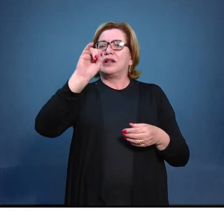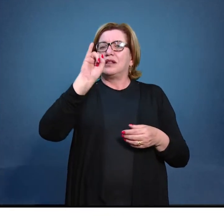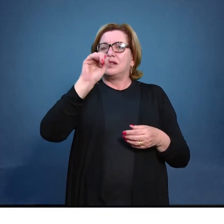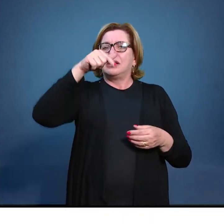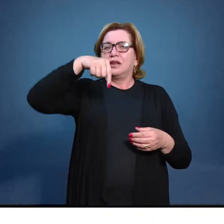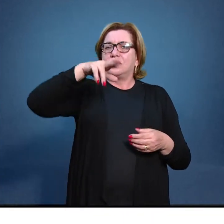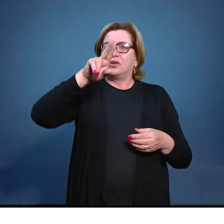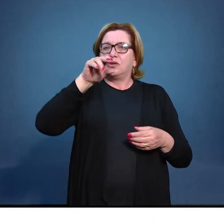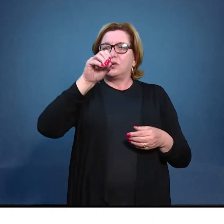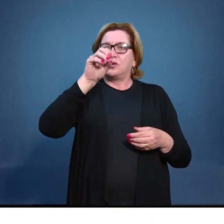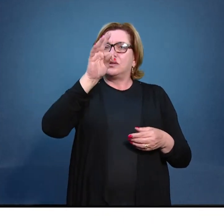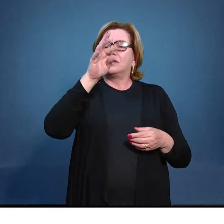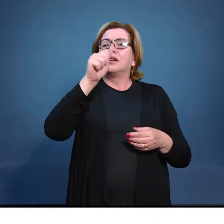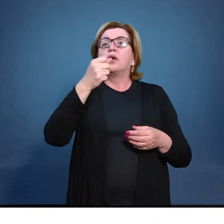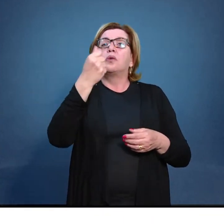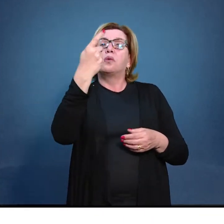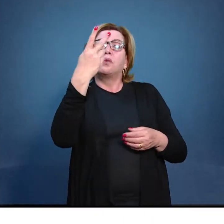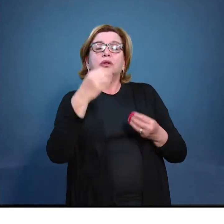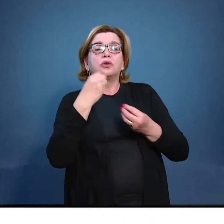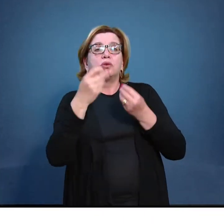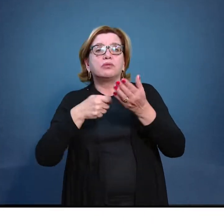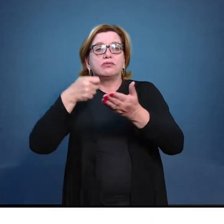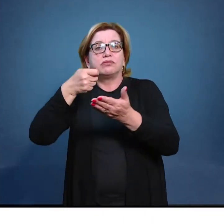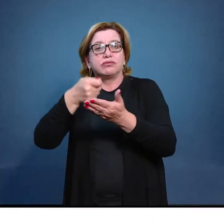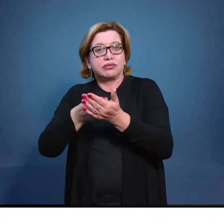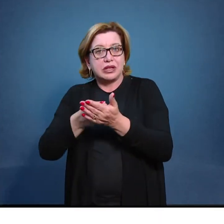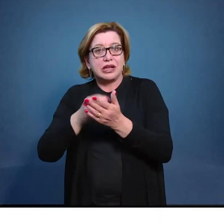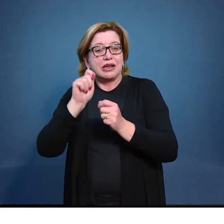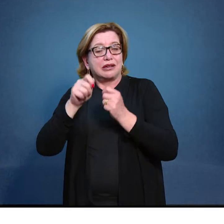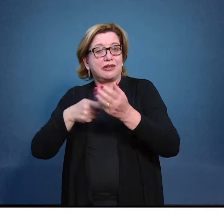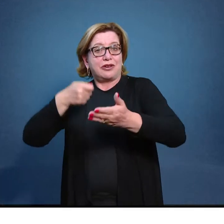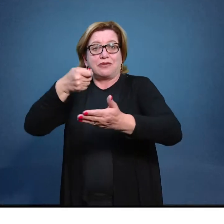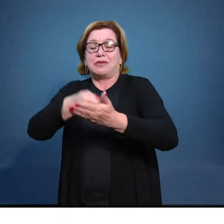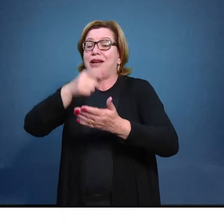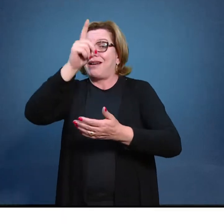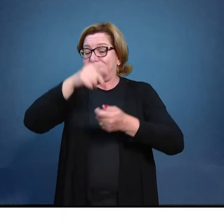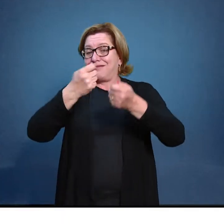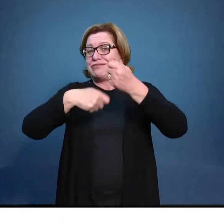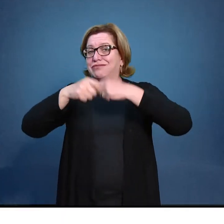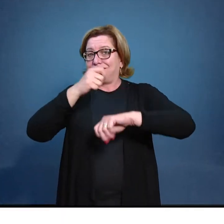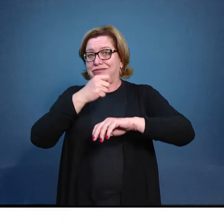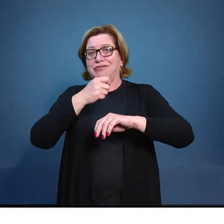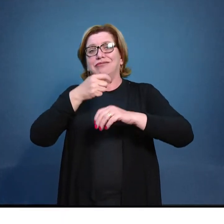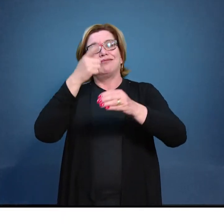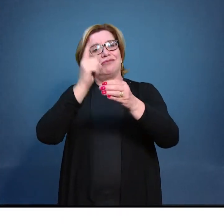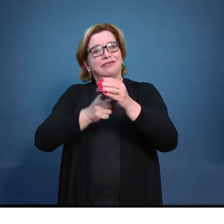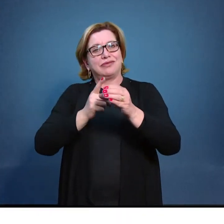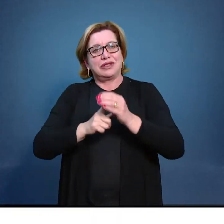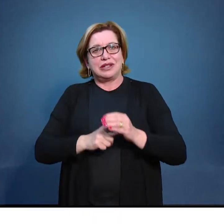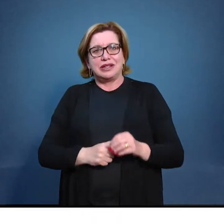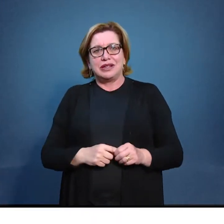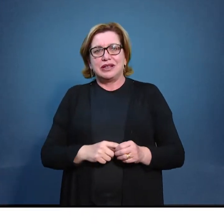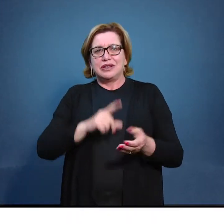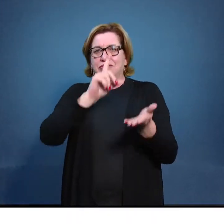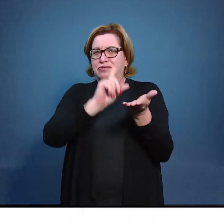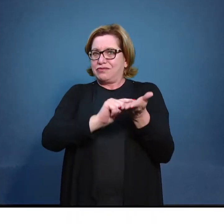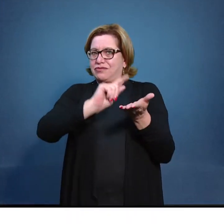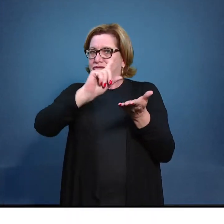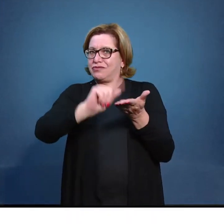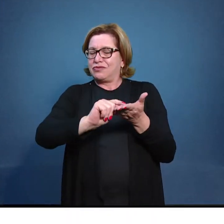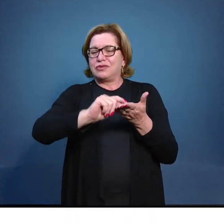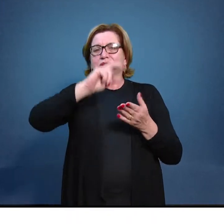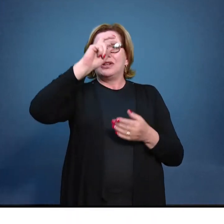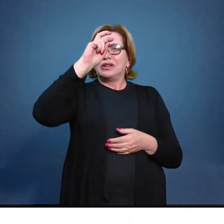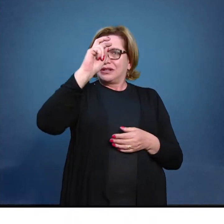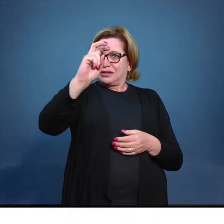será feita a cobrança, que será feita pela administração pública municipal. O artigo 5º do Código Tributário